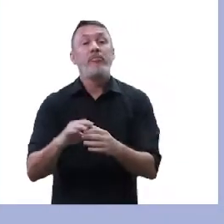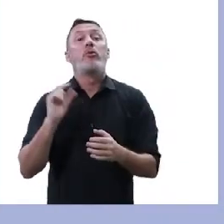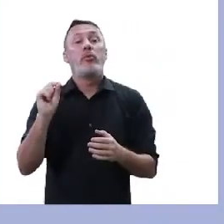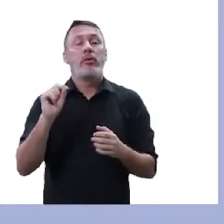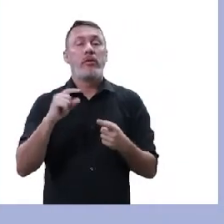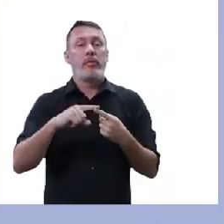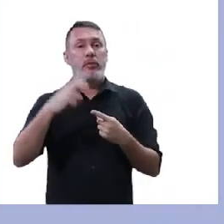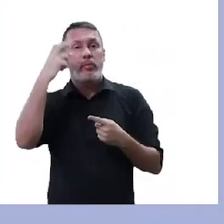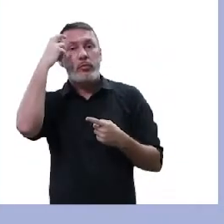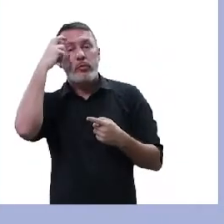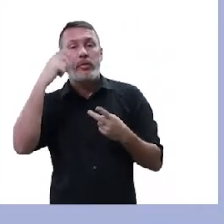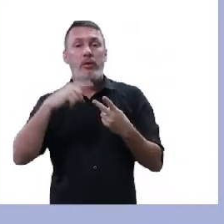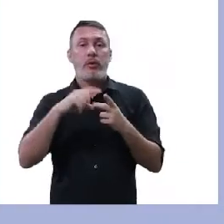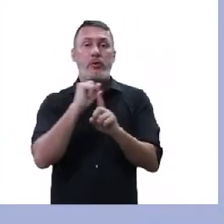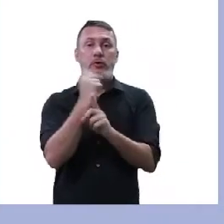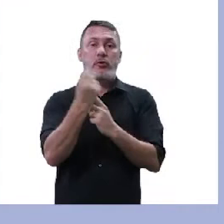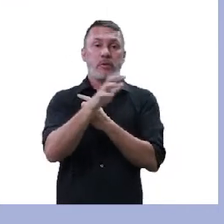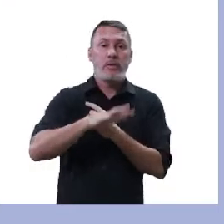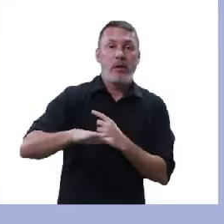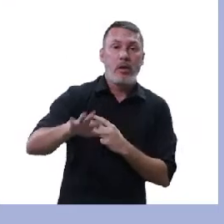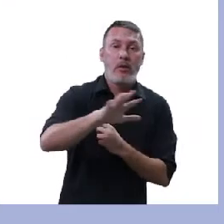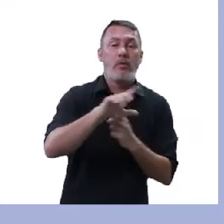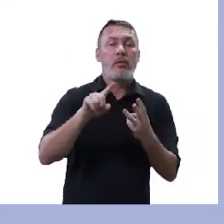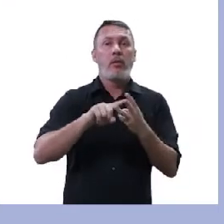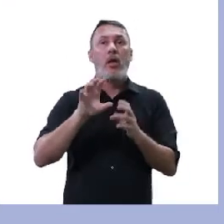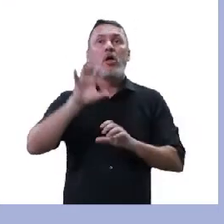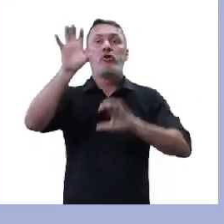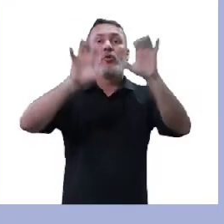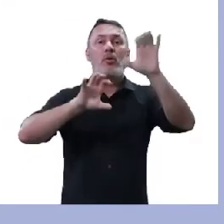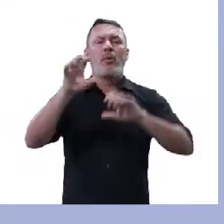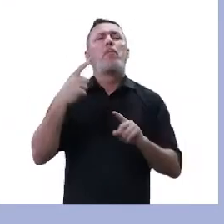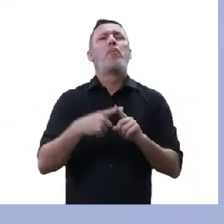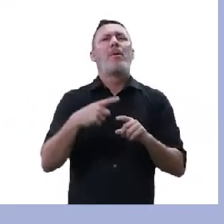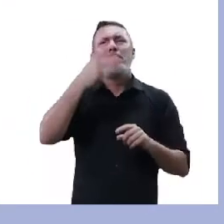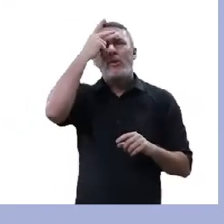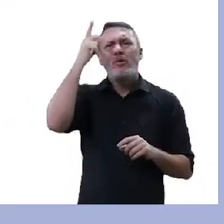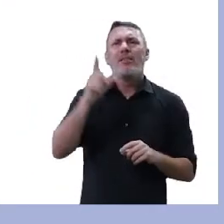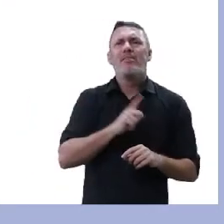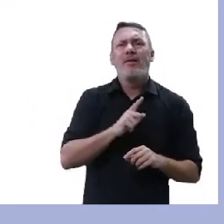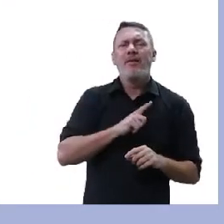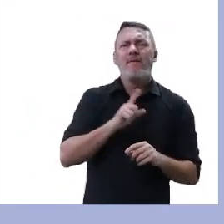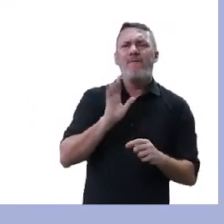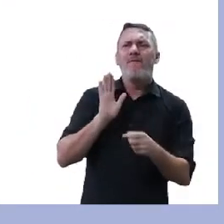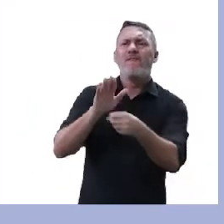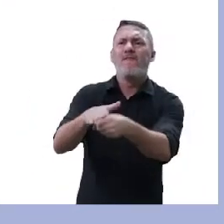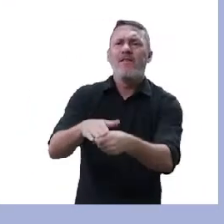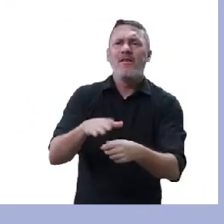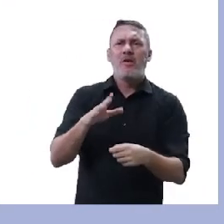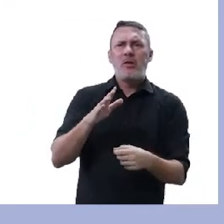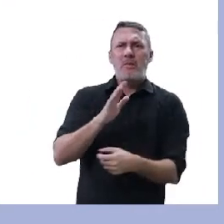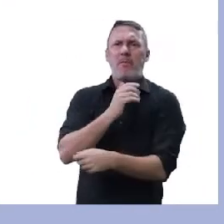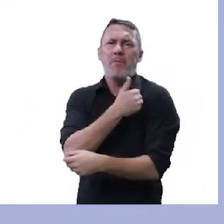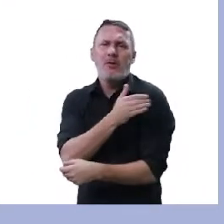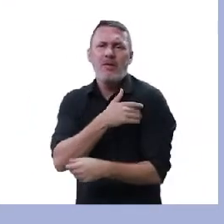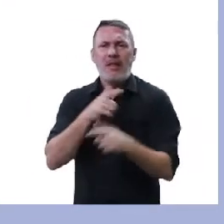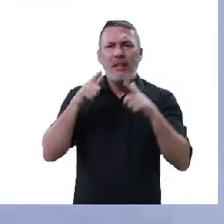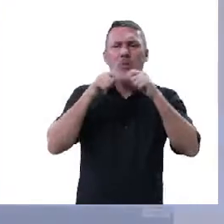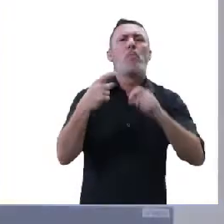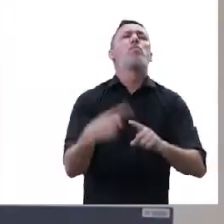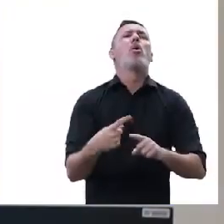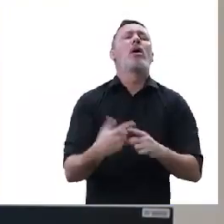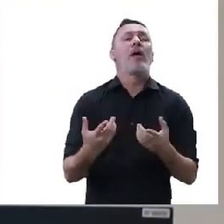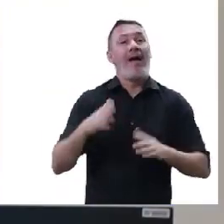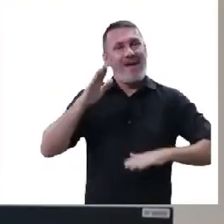cultural, ao socioeconômico. Porque quem tem essa prática, quem vai lá e pratica o preconceito linguístico sobre a outra pessoa, quem pratica essa